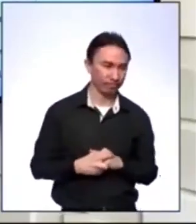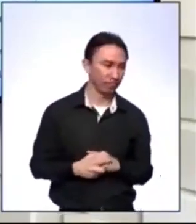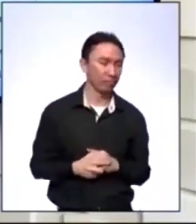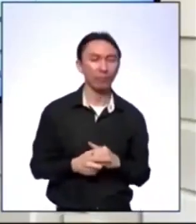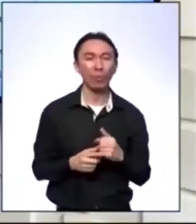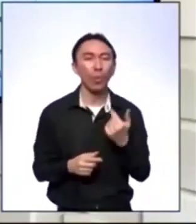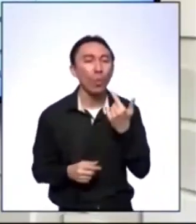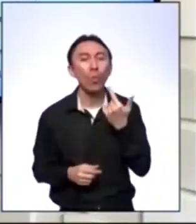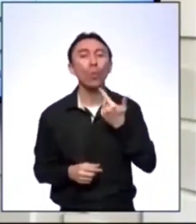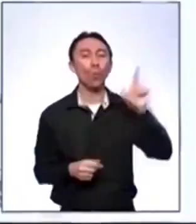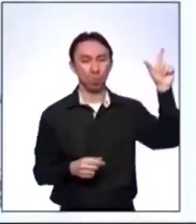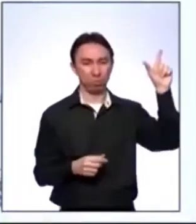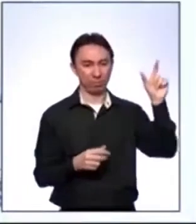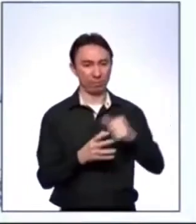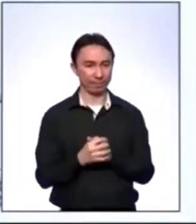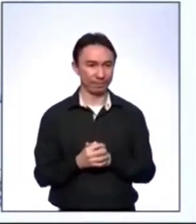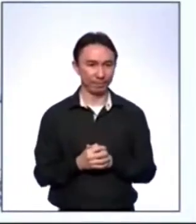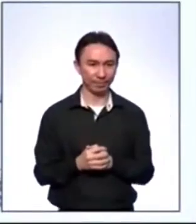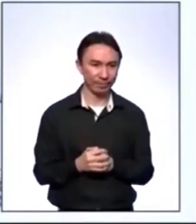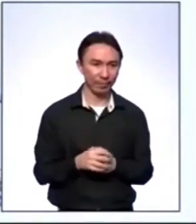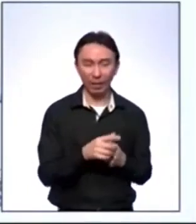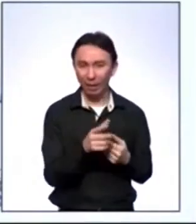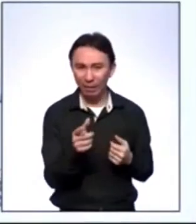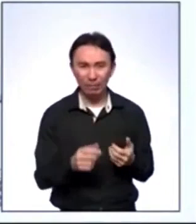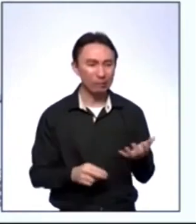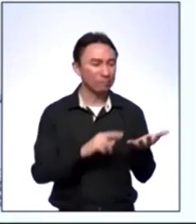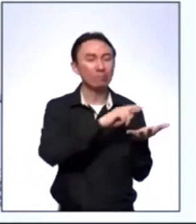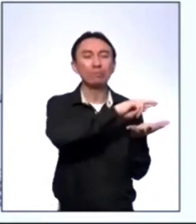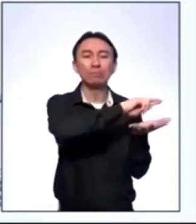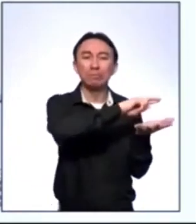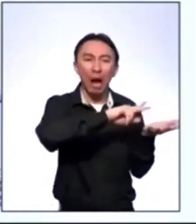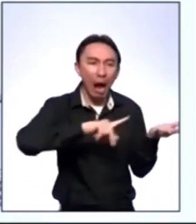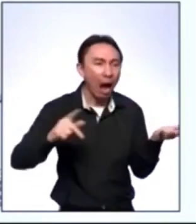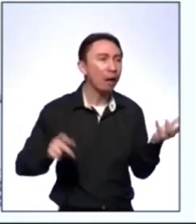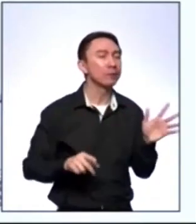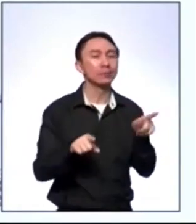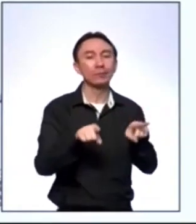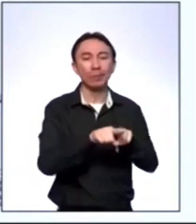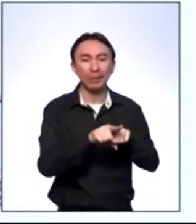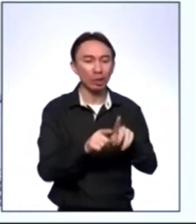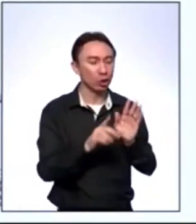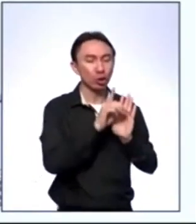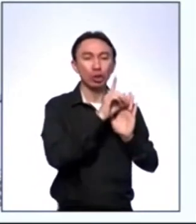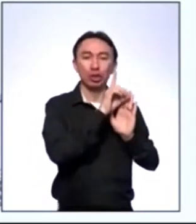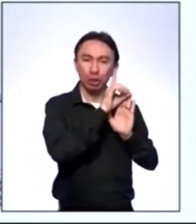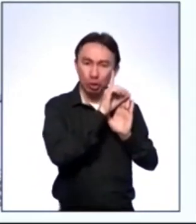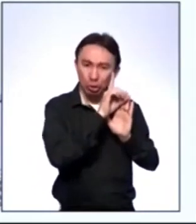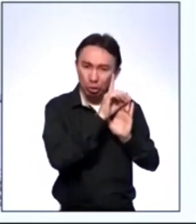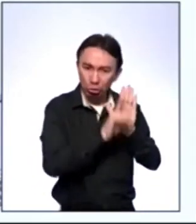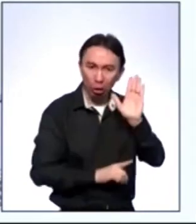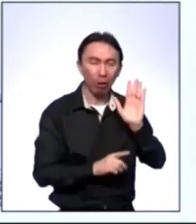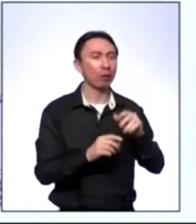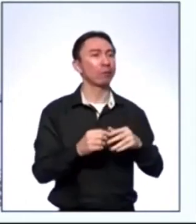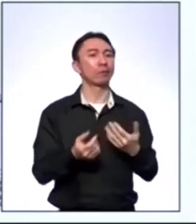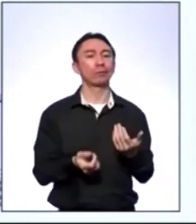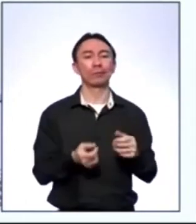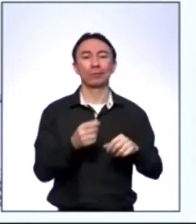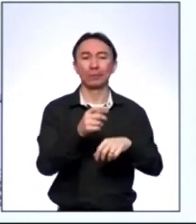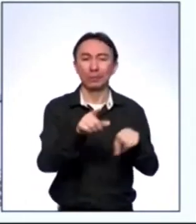Outra conceituação, olha só. Conjunto de bens, direitos e obrigações de uma pessoa ou empresa. Isso é uma conceituação mais, sei